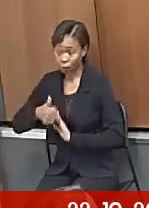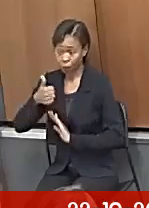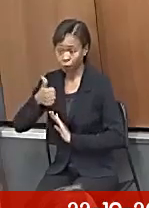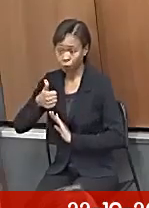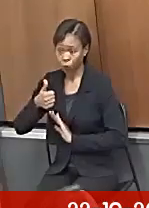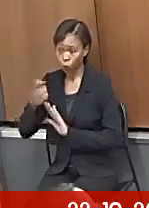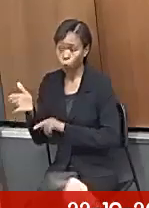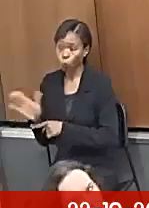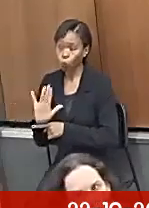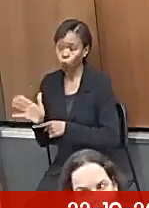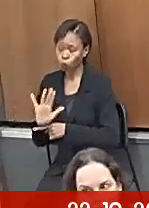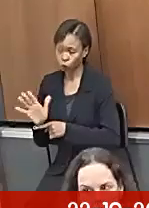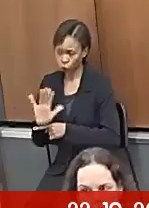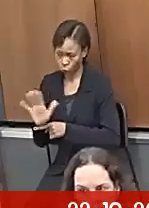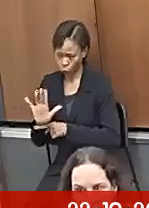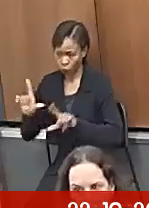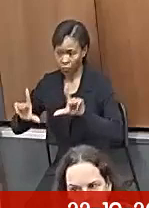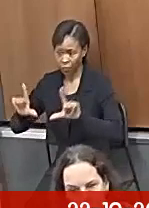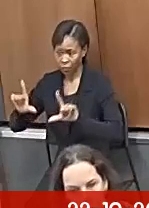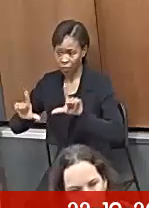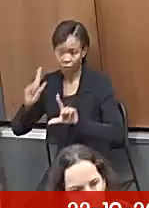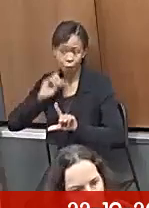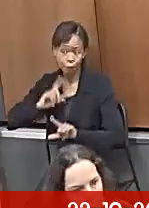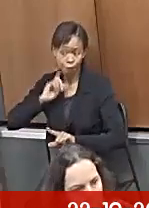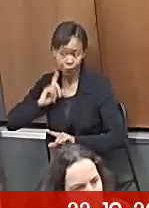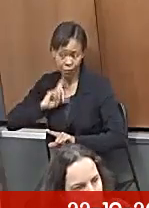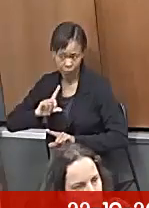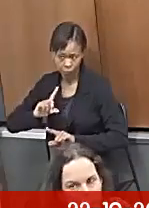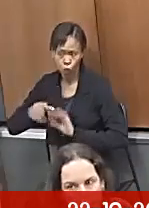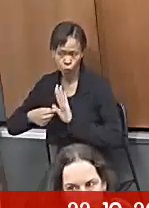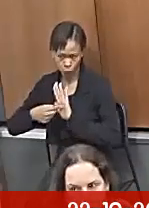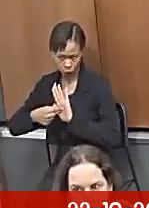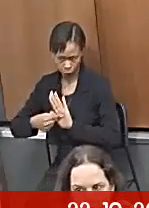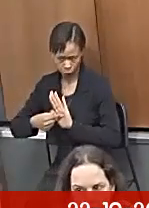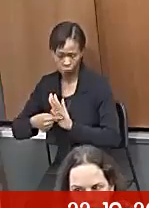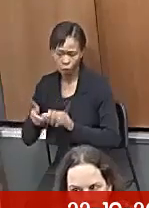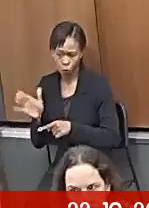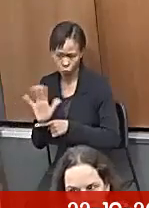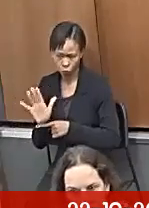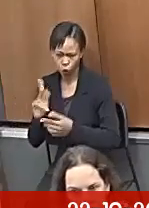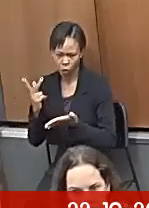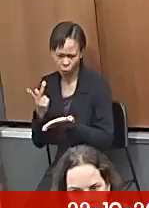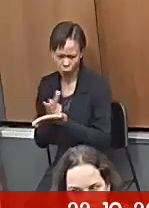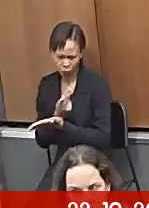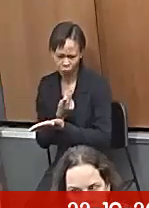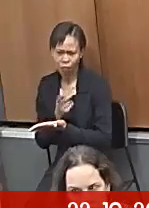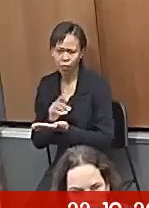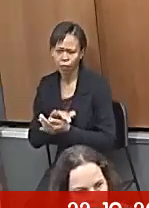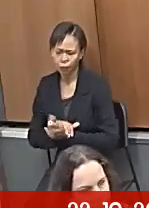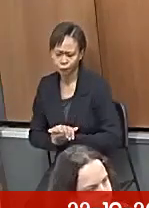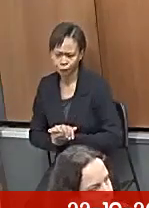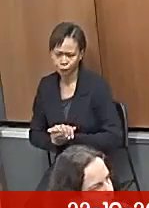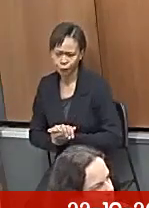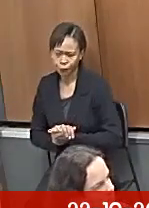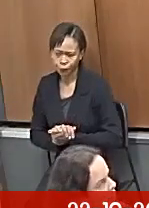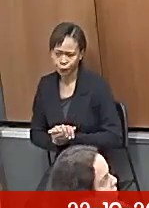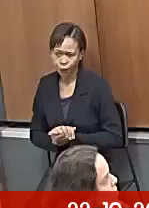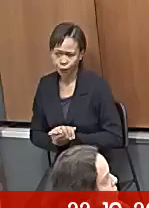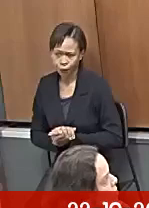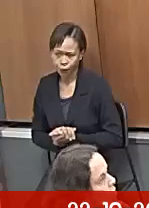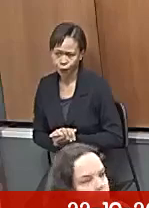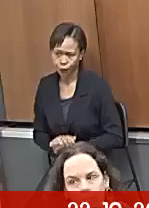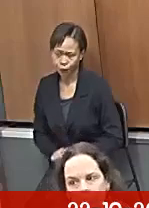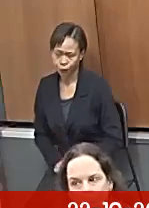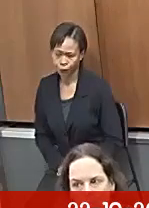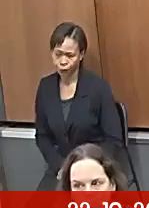Minas, que trouxe, vários veículos trouxeram o que aconteceu com essas negativas, mas nós vamos mostrar um da Rede